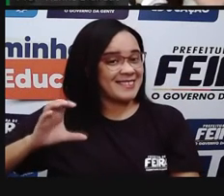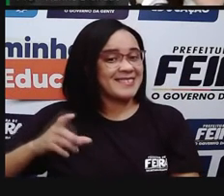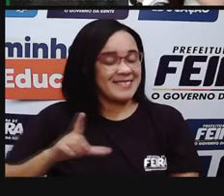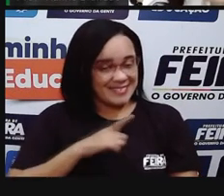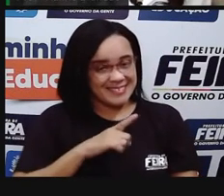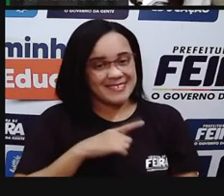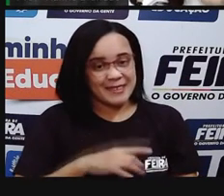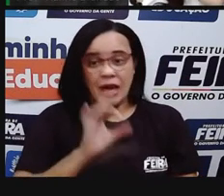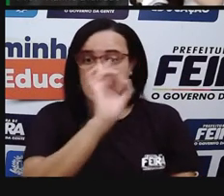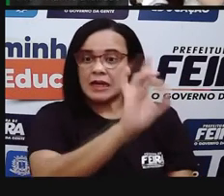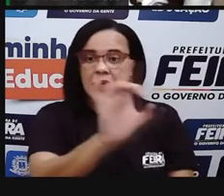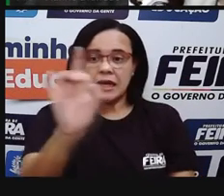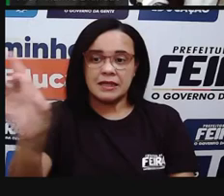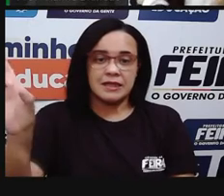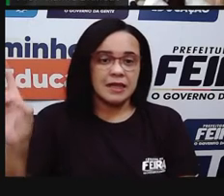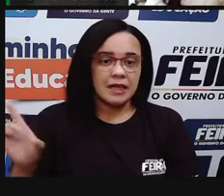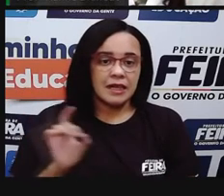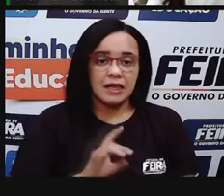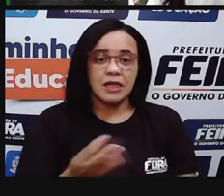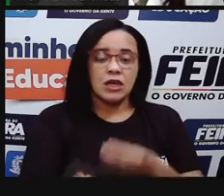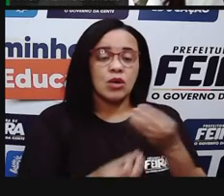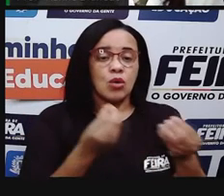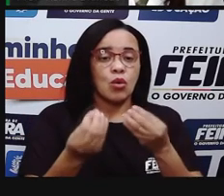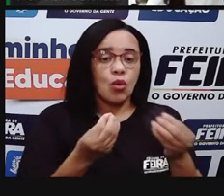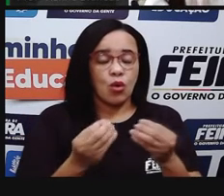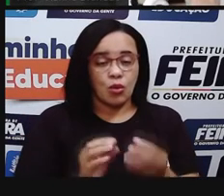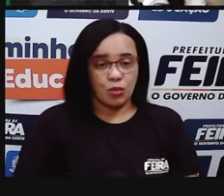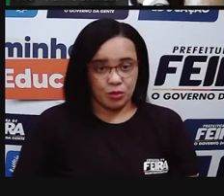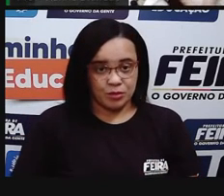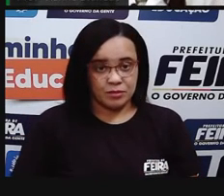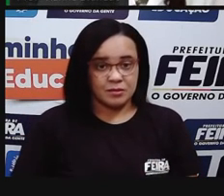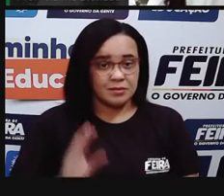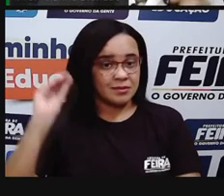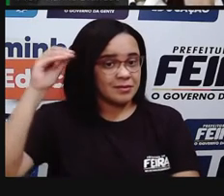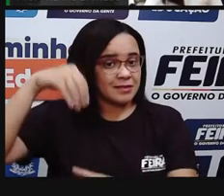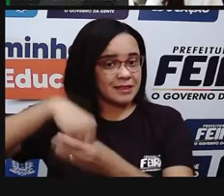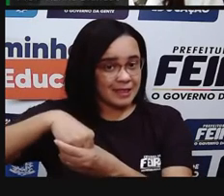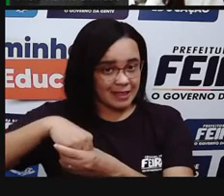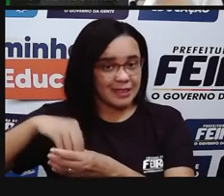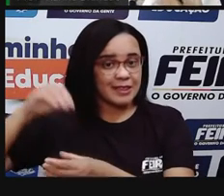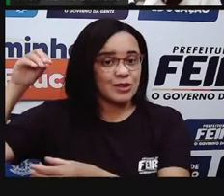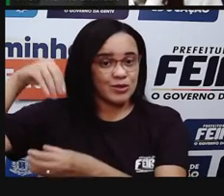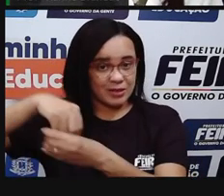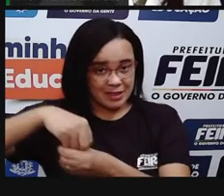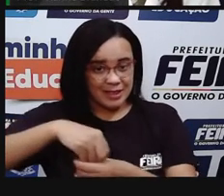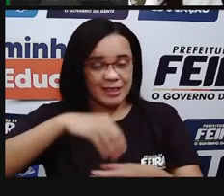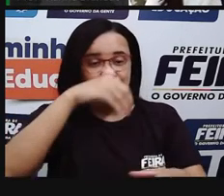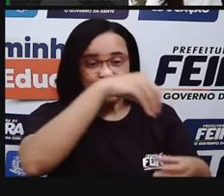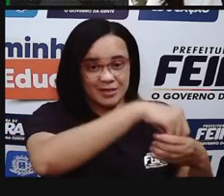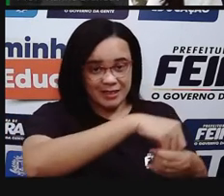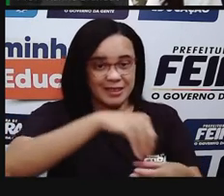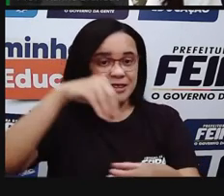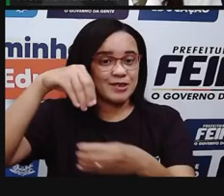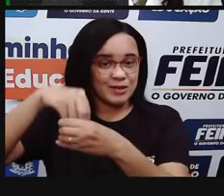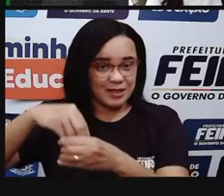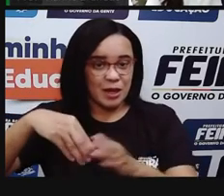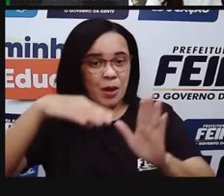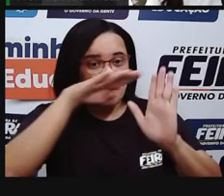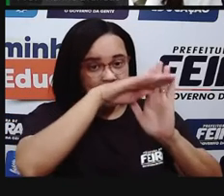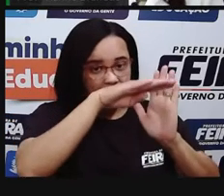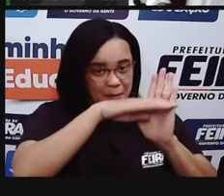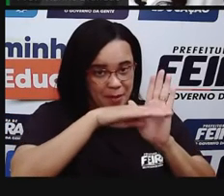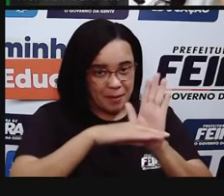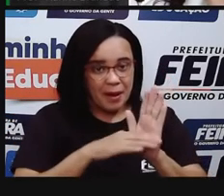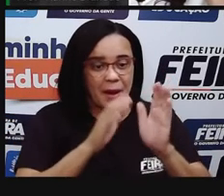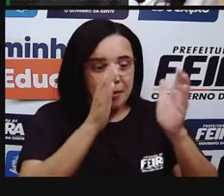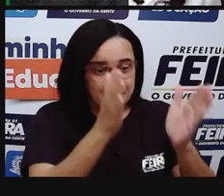reinos, a gente tem filos dentro desses reinos, classes, ordens, famílias e gêneros e